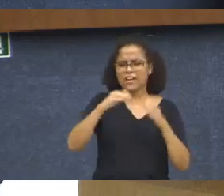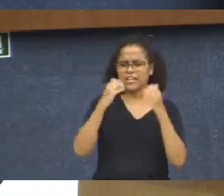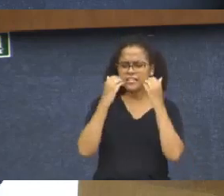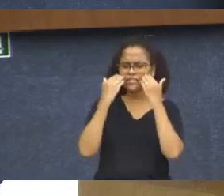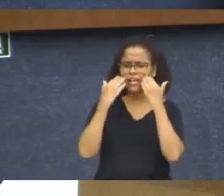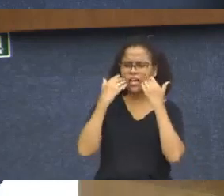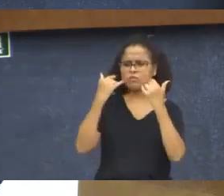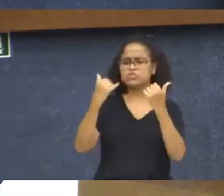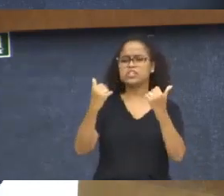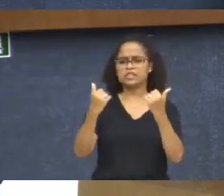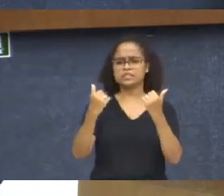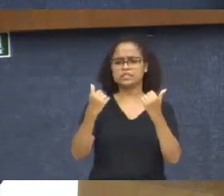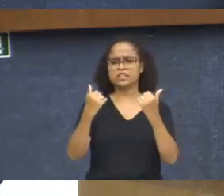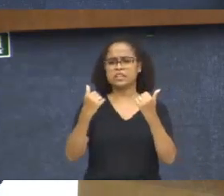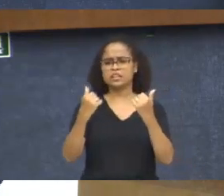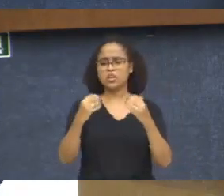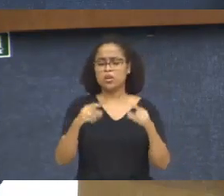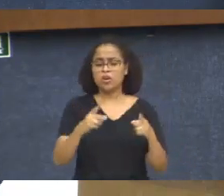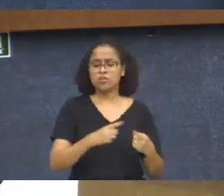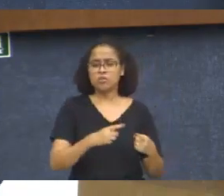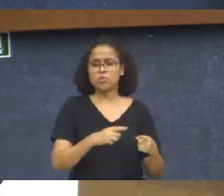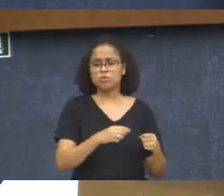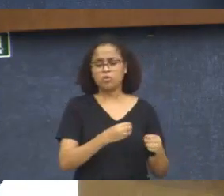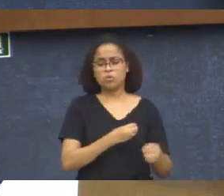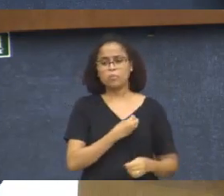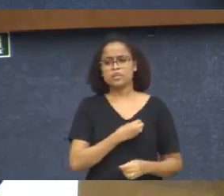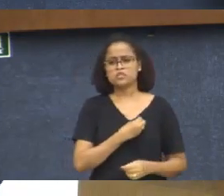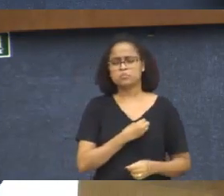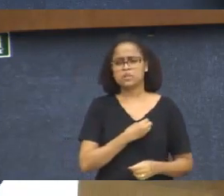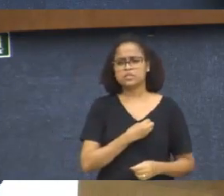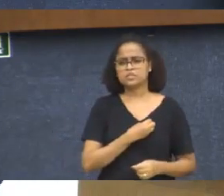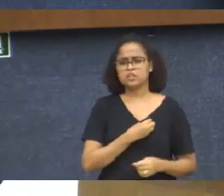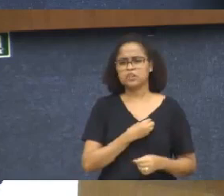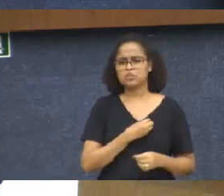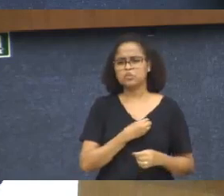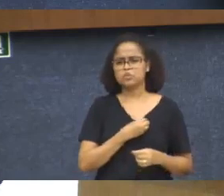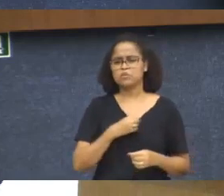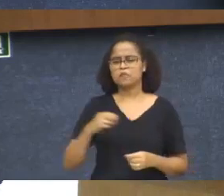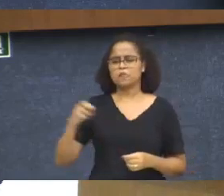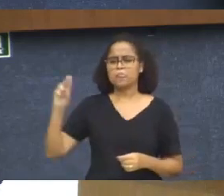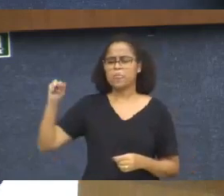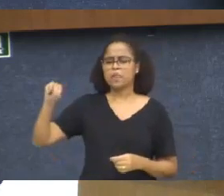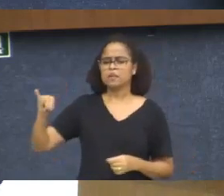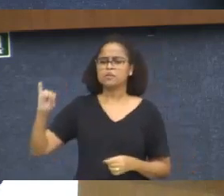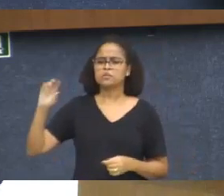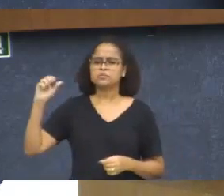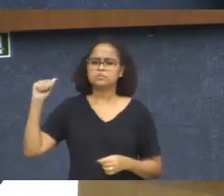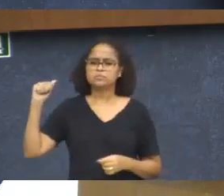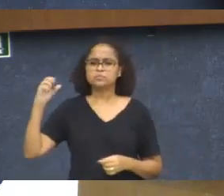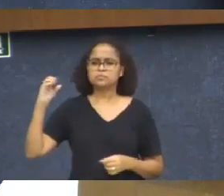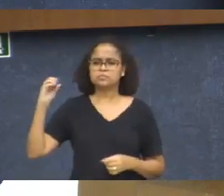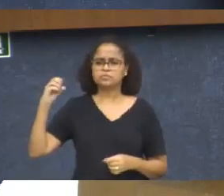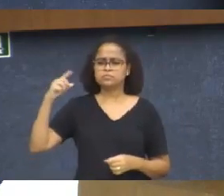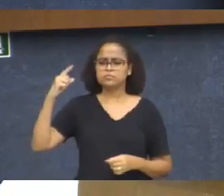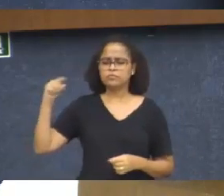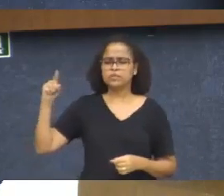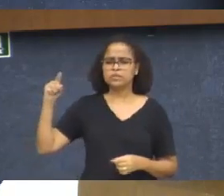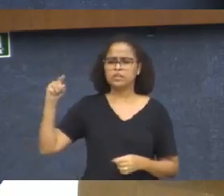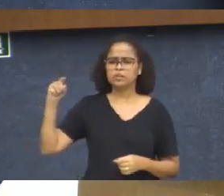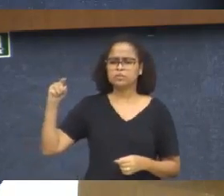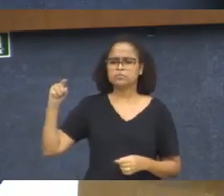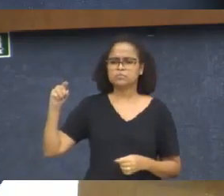a participação da União e do Ministério Público do Trabalho. Isso para buscar soluções. E aí, no